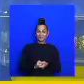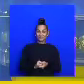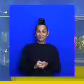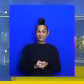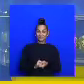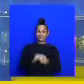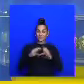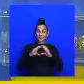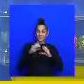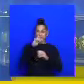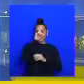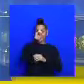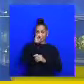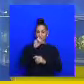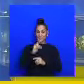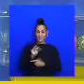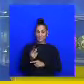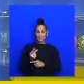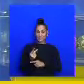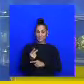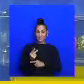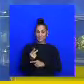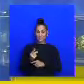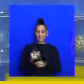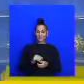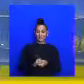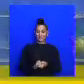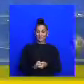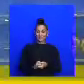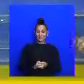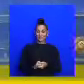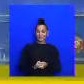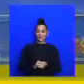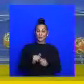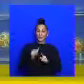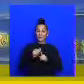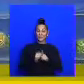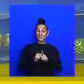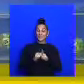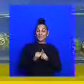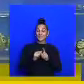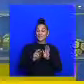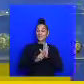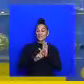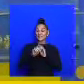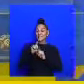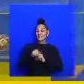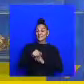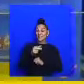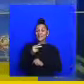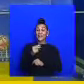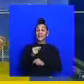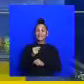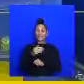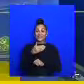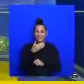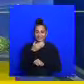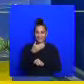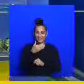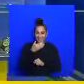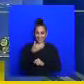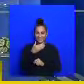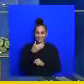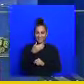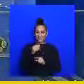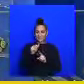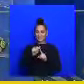Bola amarela, número 12. Amarela 12, o mês correspondente é dezembro. Dezembro é o mês